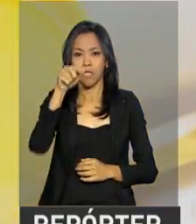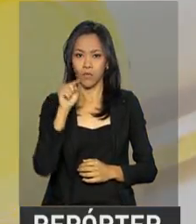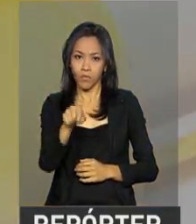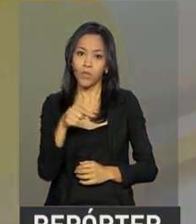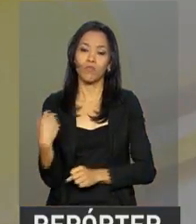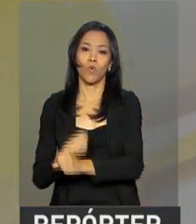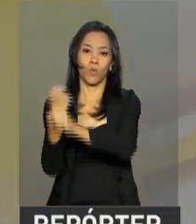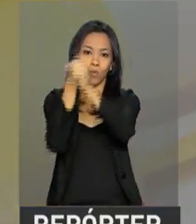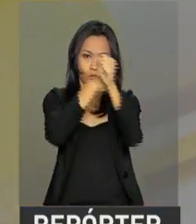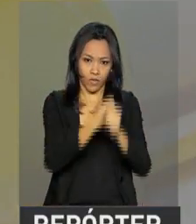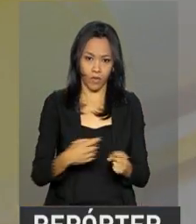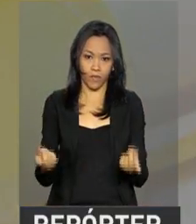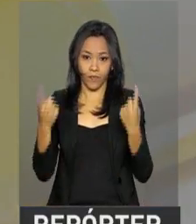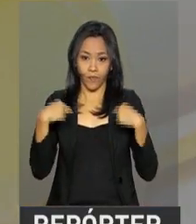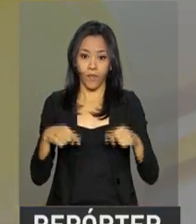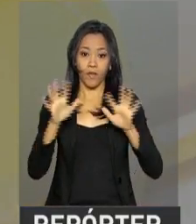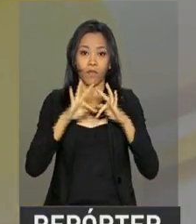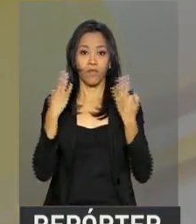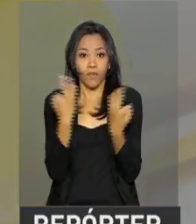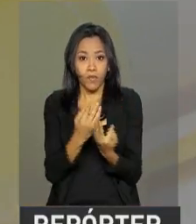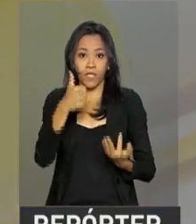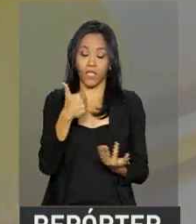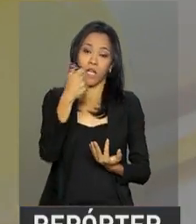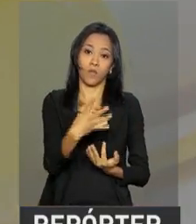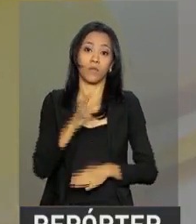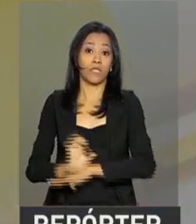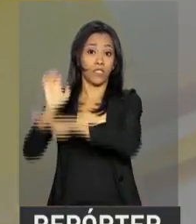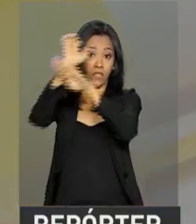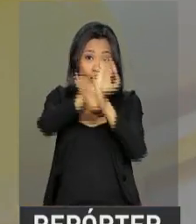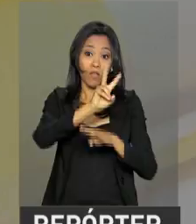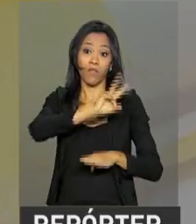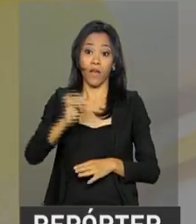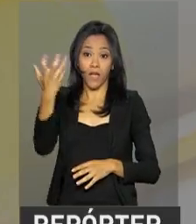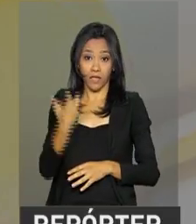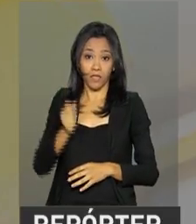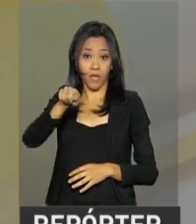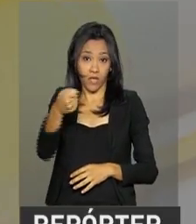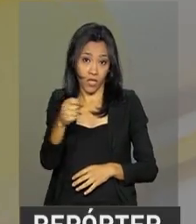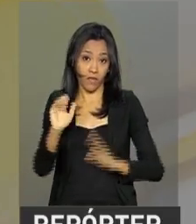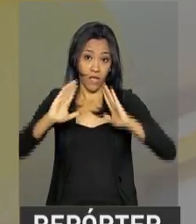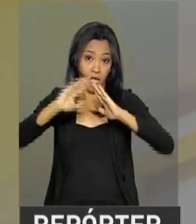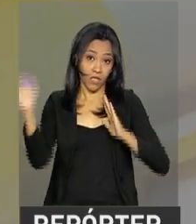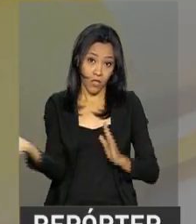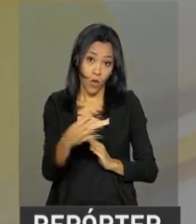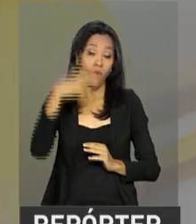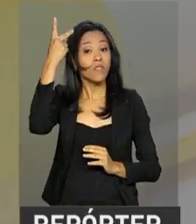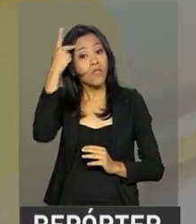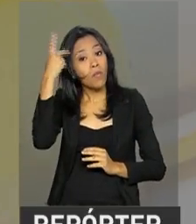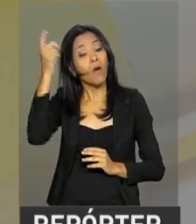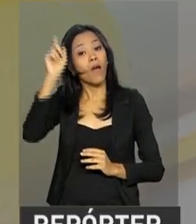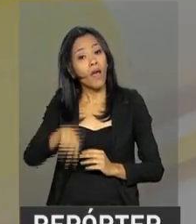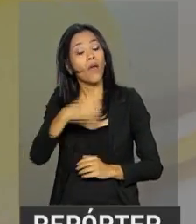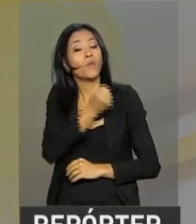a família de 14 estados em 30 municípios vão receber as chaves da casa nova são paulo é o estado com maior